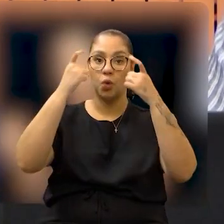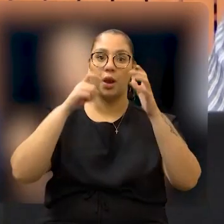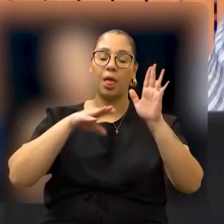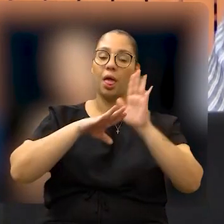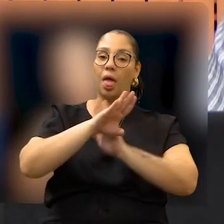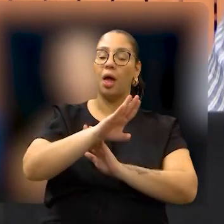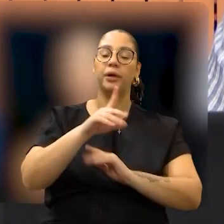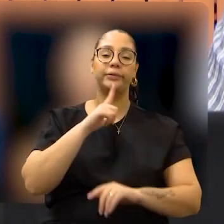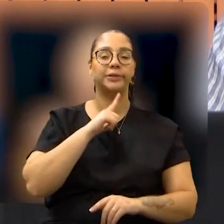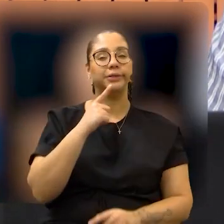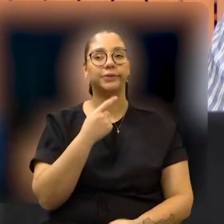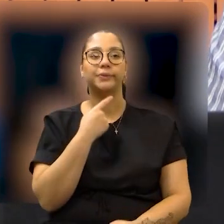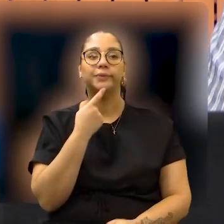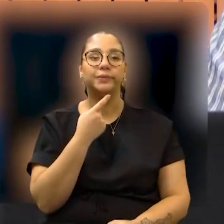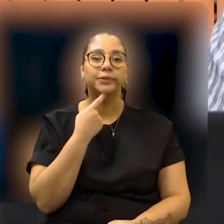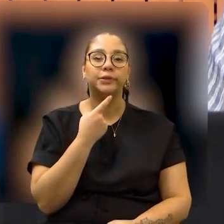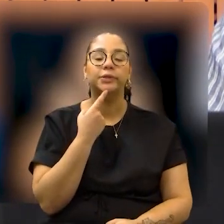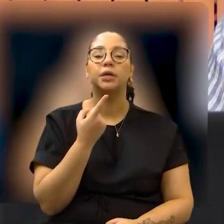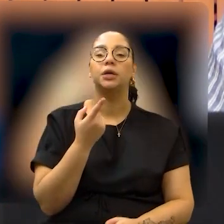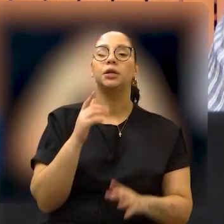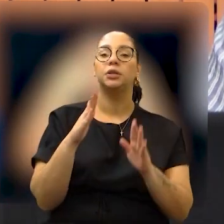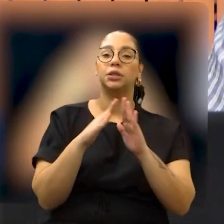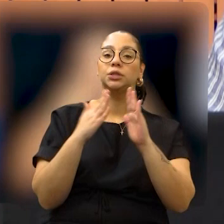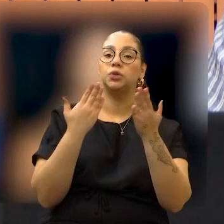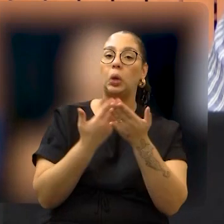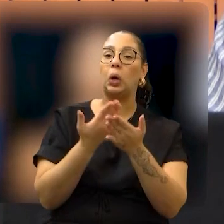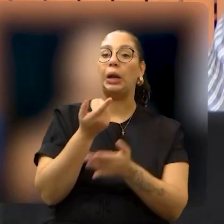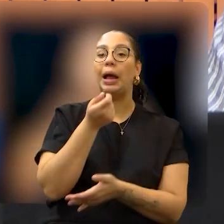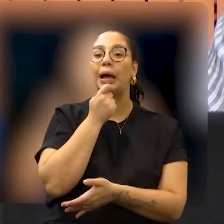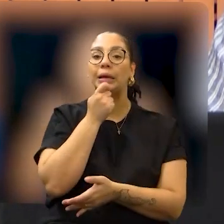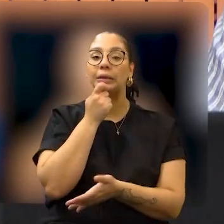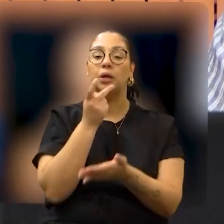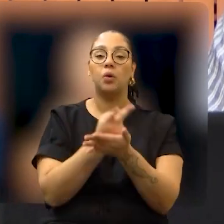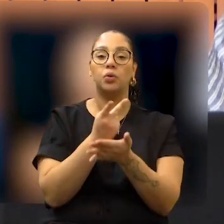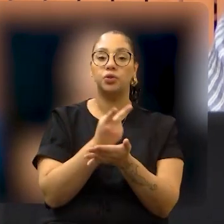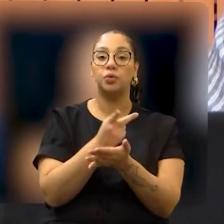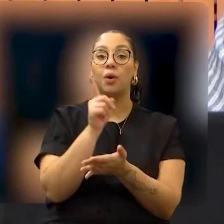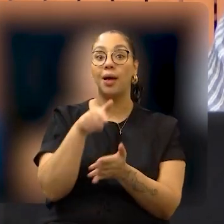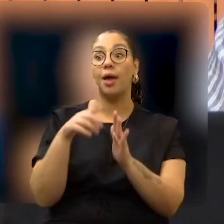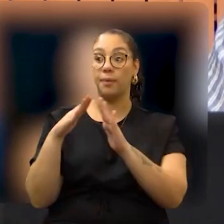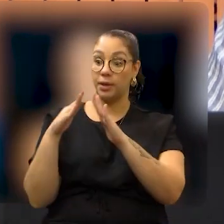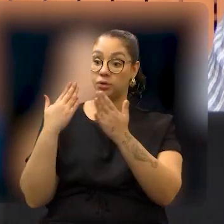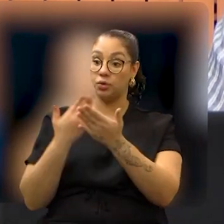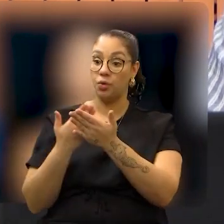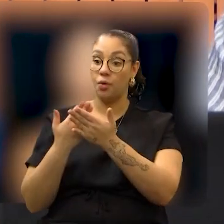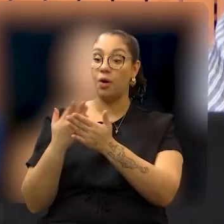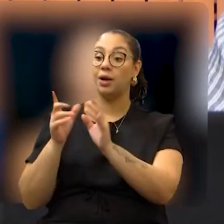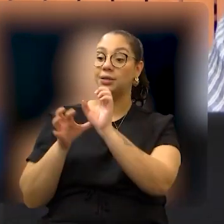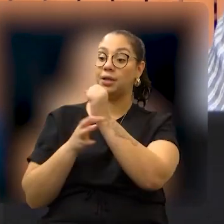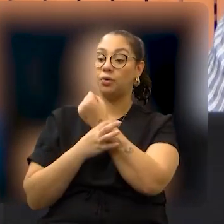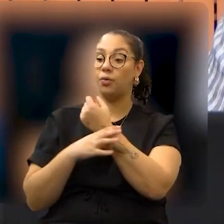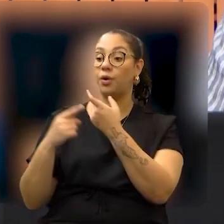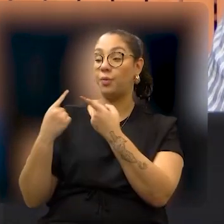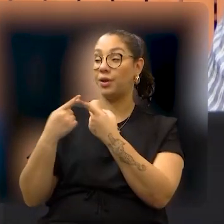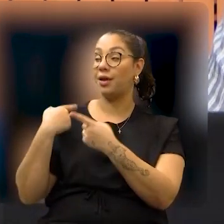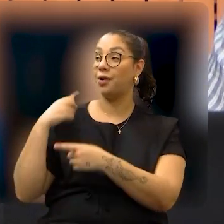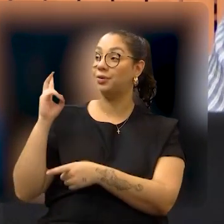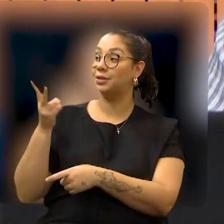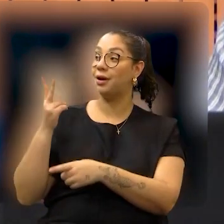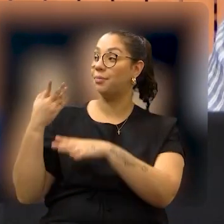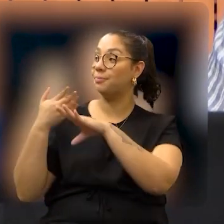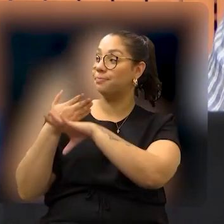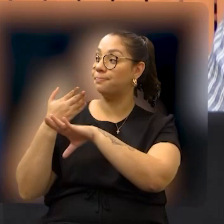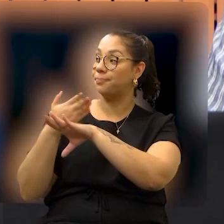dessa violência e que a gente se pergunta, né, se essa escola ainda continua sendo aquela escola segura